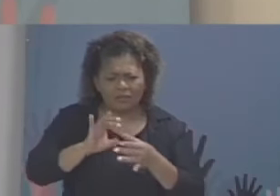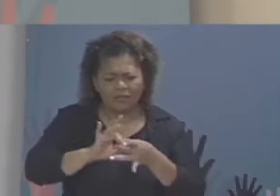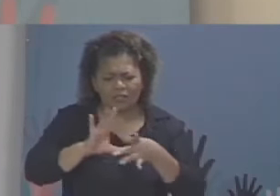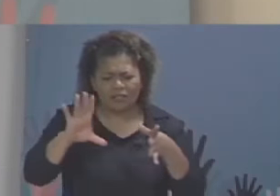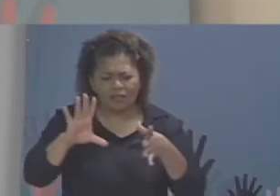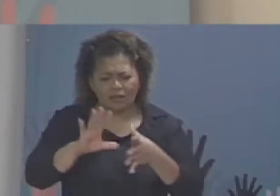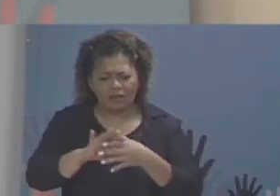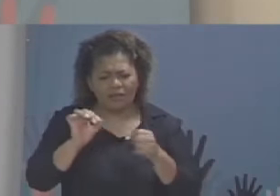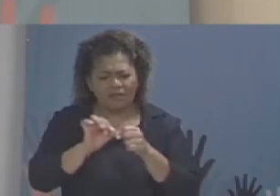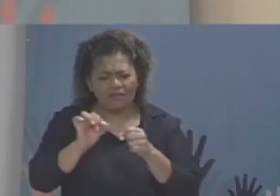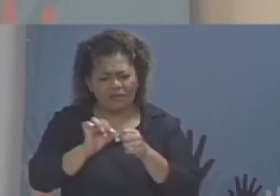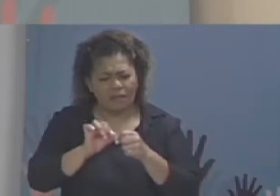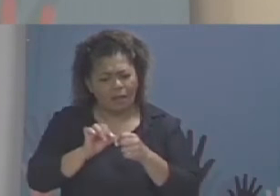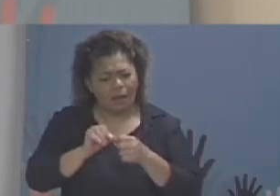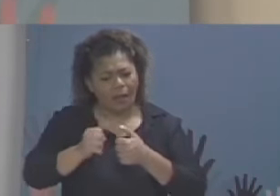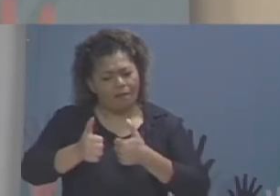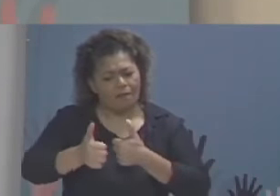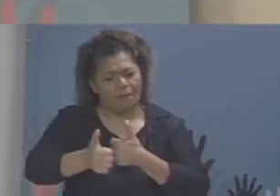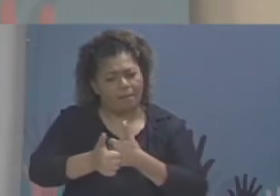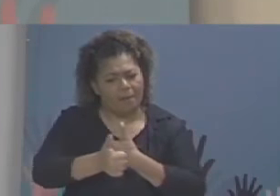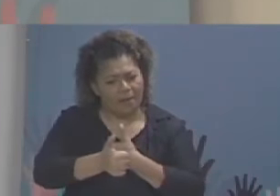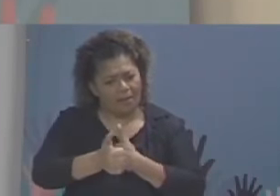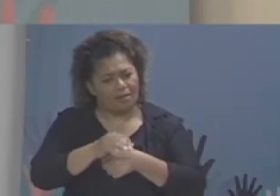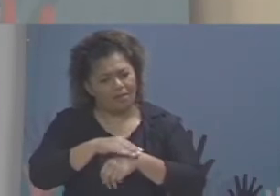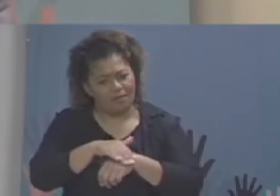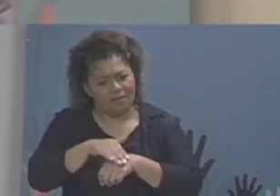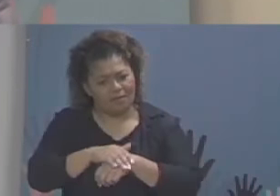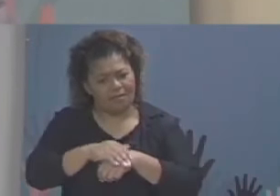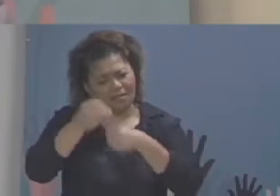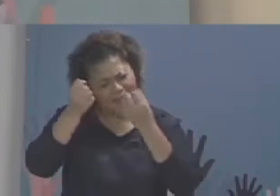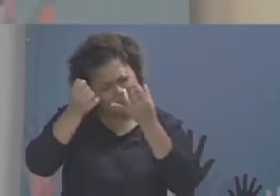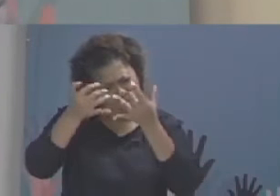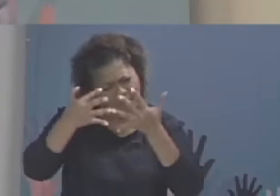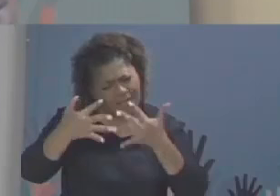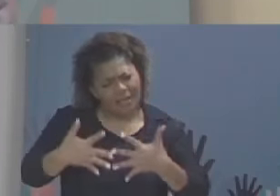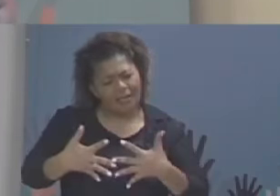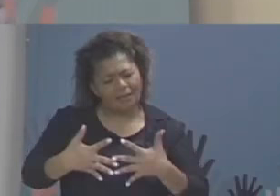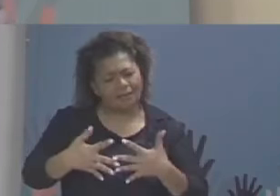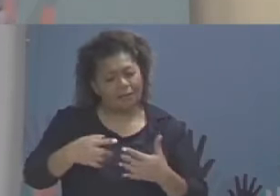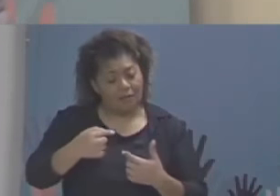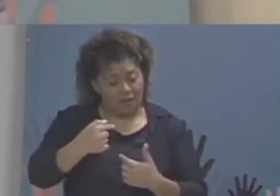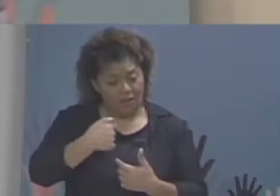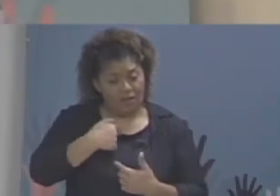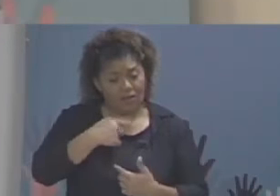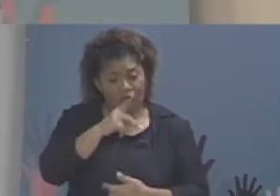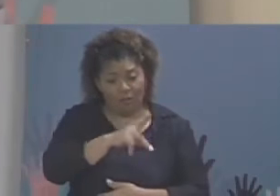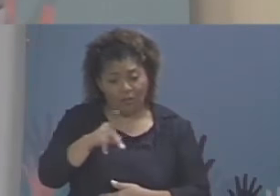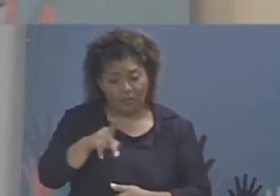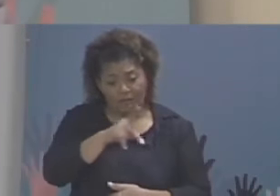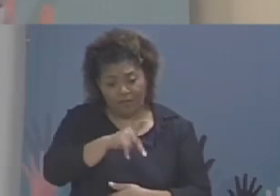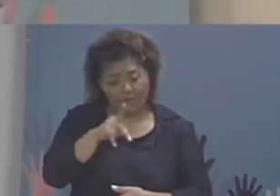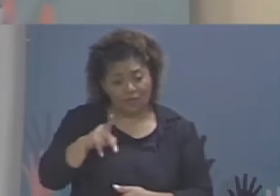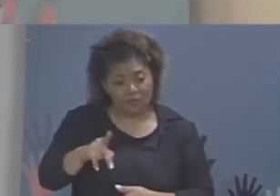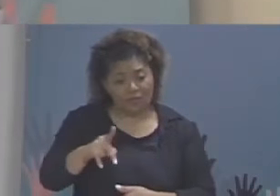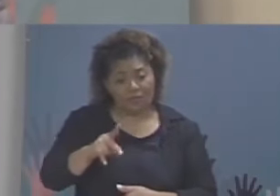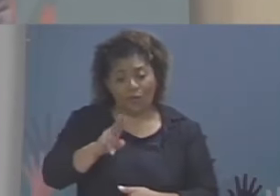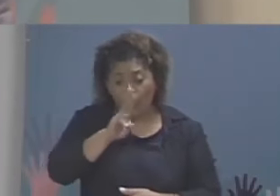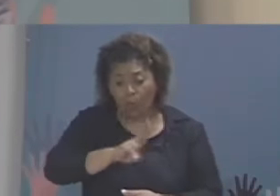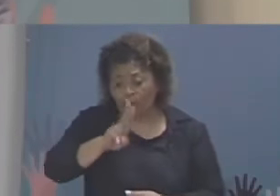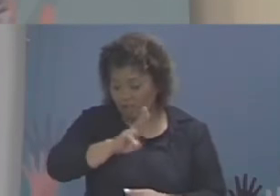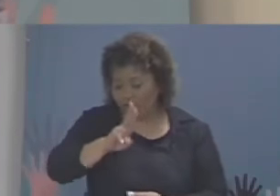fazer? Primeiro, aproximar a categoria, deixando bastante claro. Você está falando com um professor universitário numa chapa formada por professores